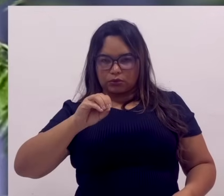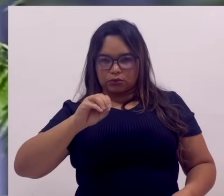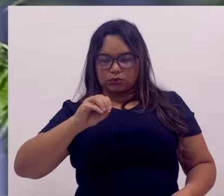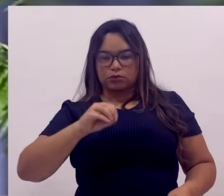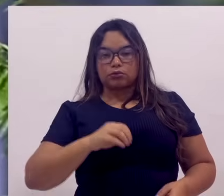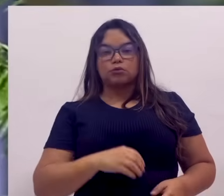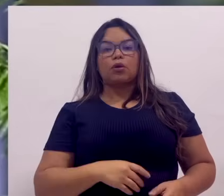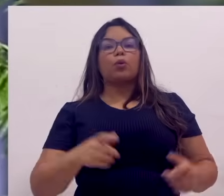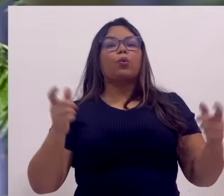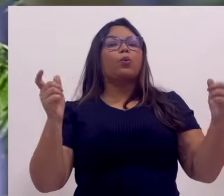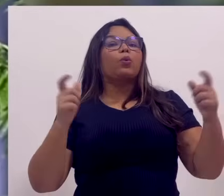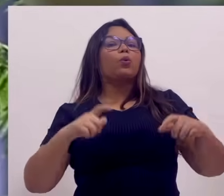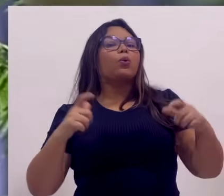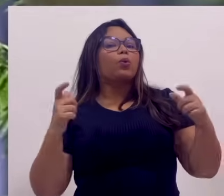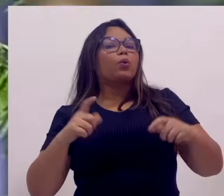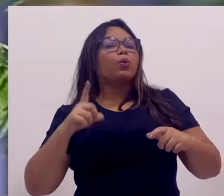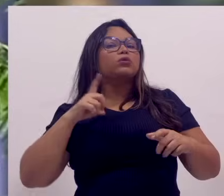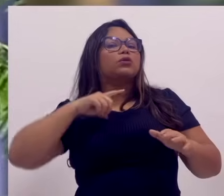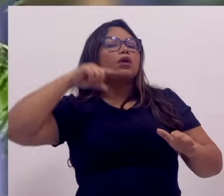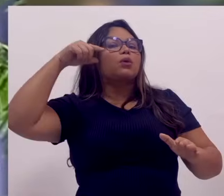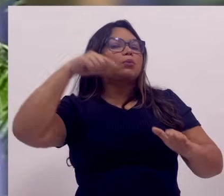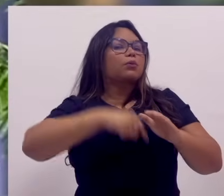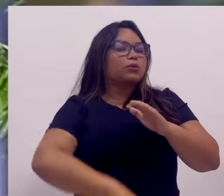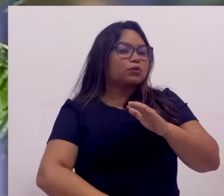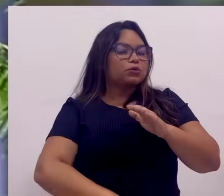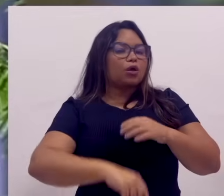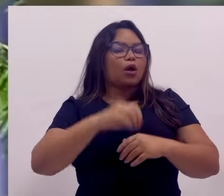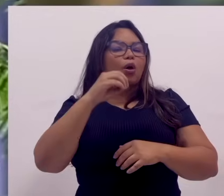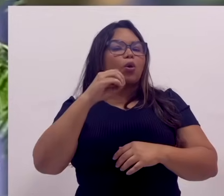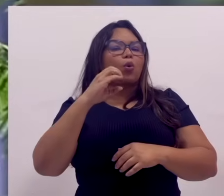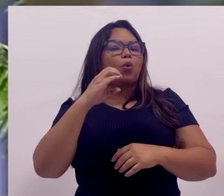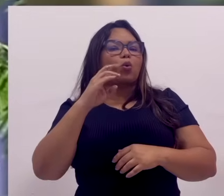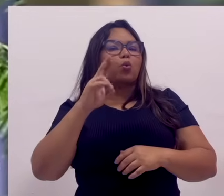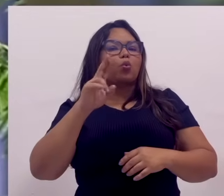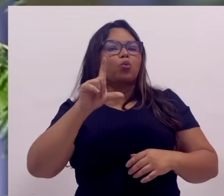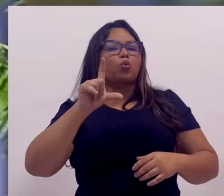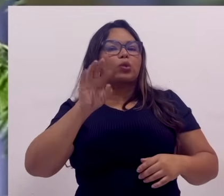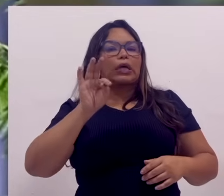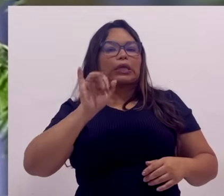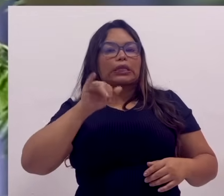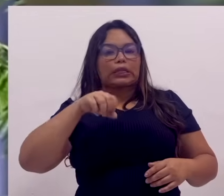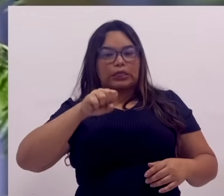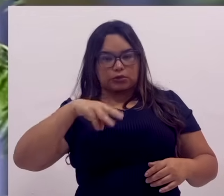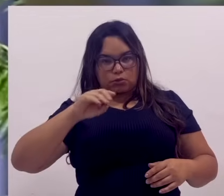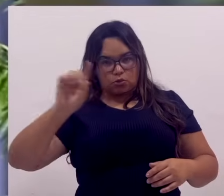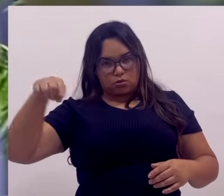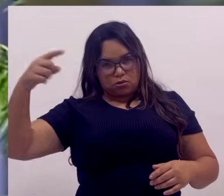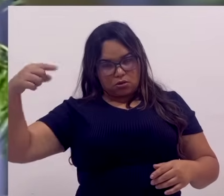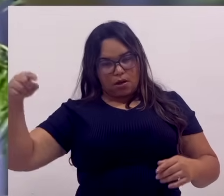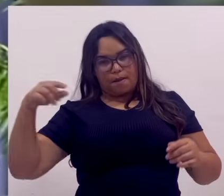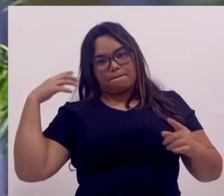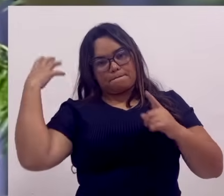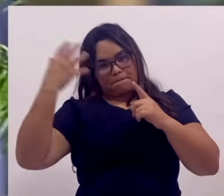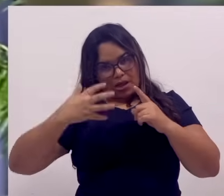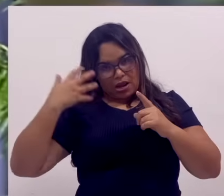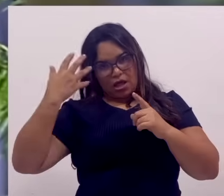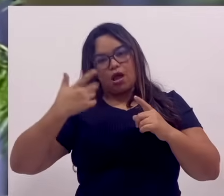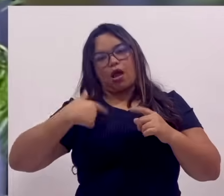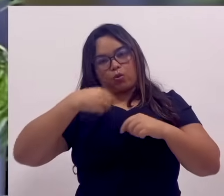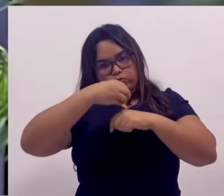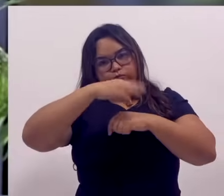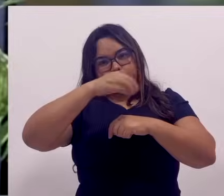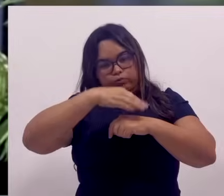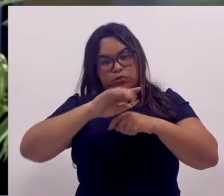E teremos que reconhecer onde estão localizadas as profundidades do ocultismo hoje em dia. E vamos fazer isso nas próximas